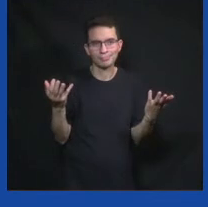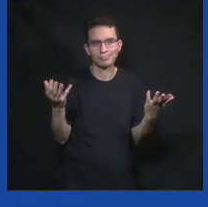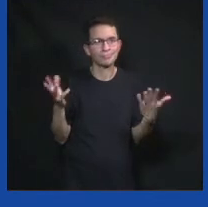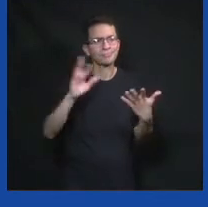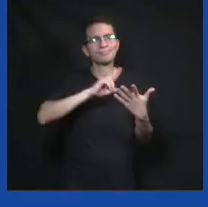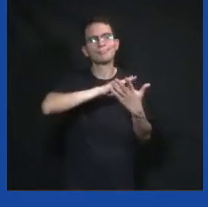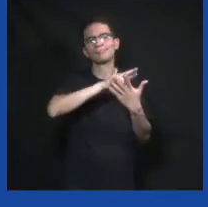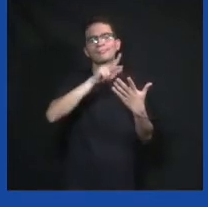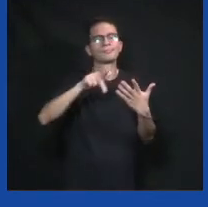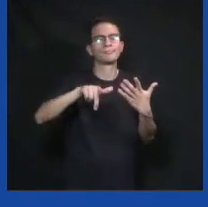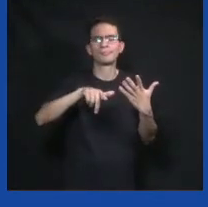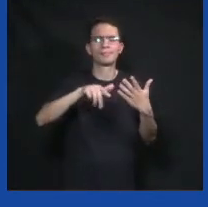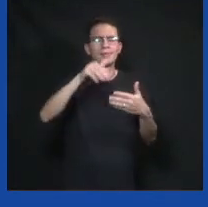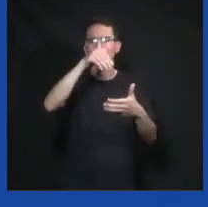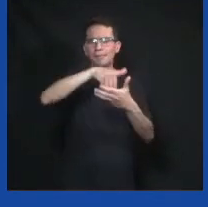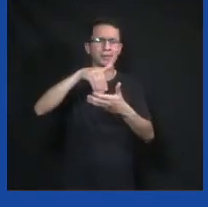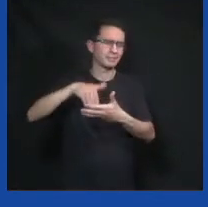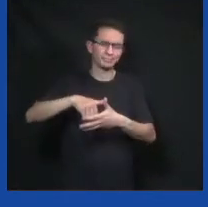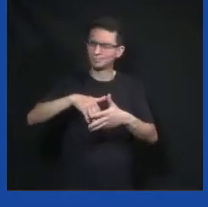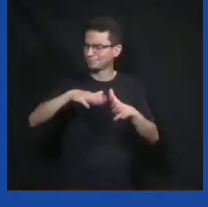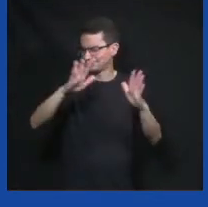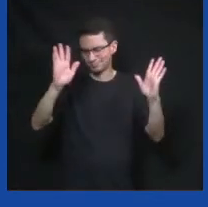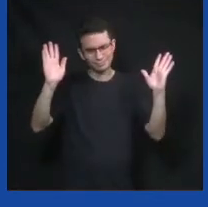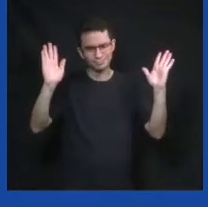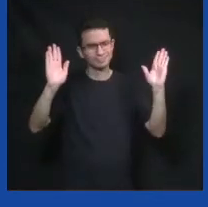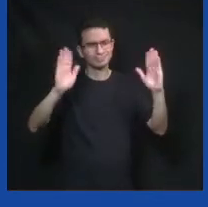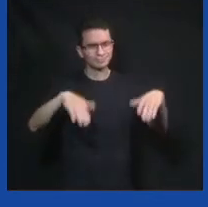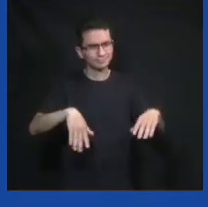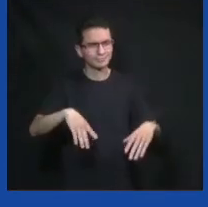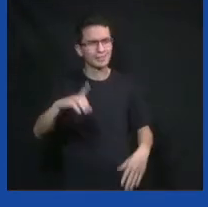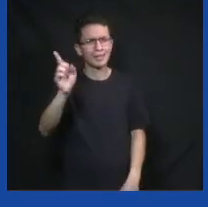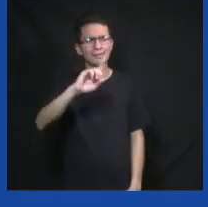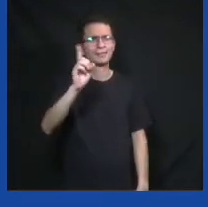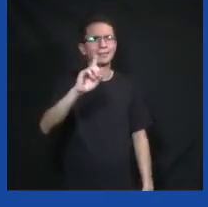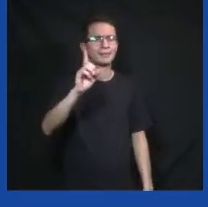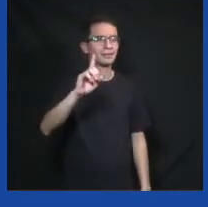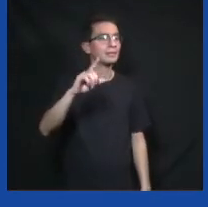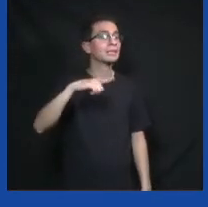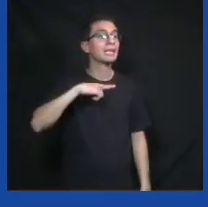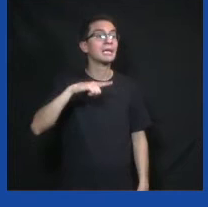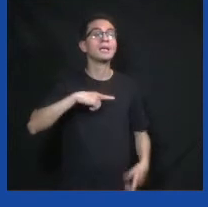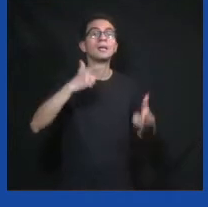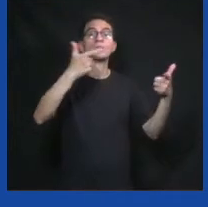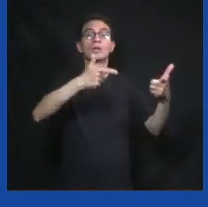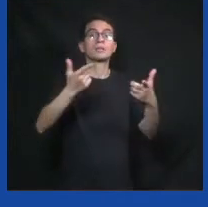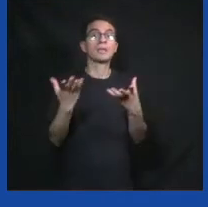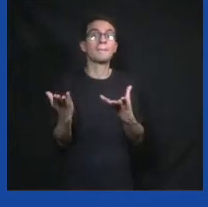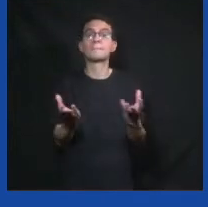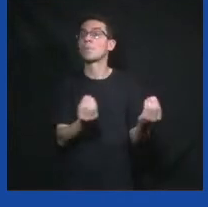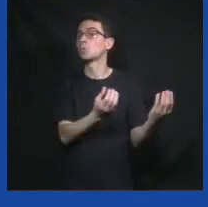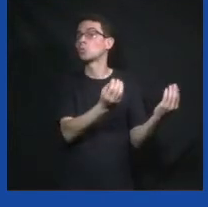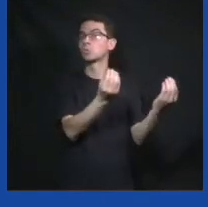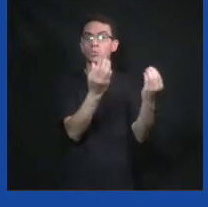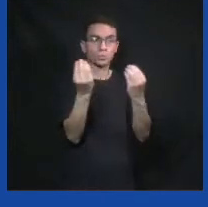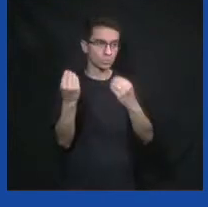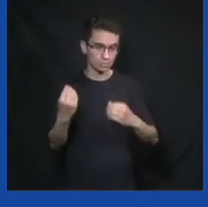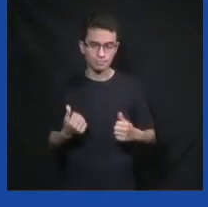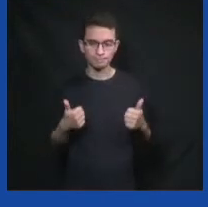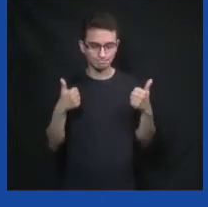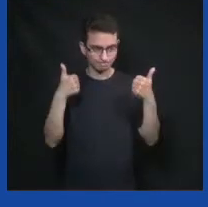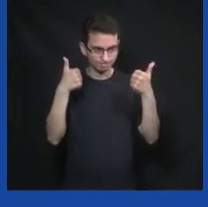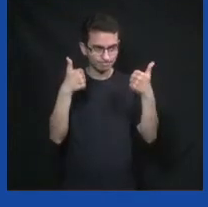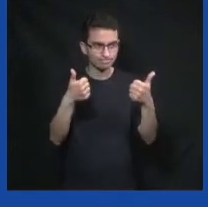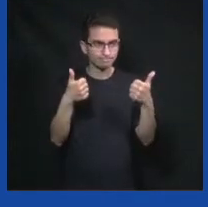Cidade Democrática, um mundo de lugares, RAPS, etc., um mundo de lugares falando em educação política. Não precisaria existir isso.